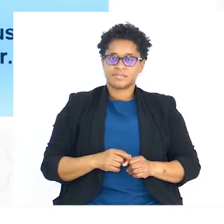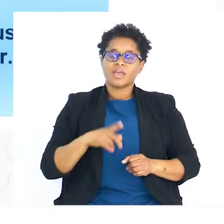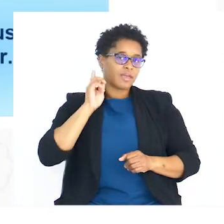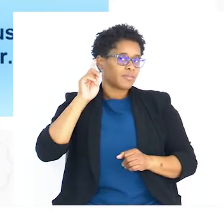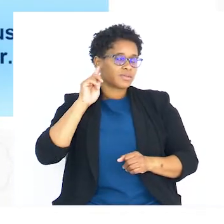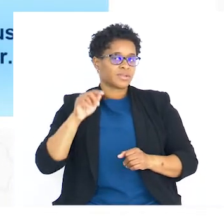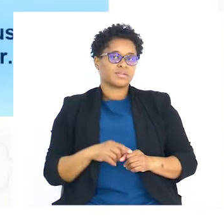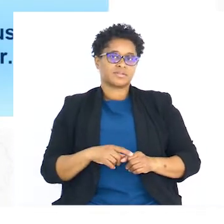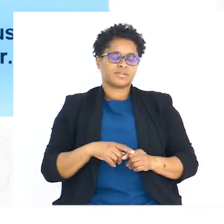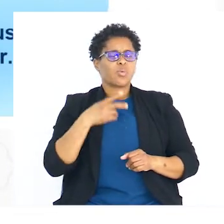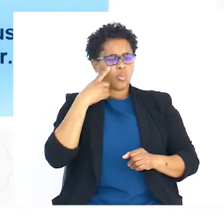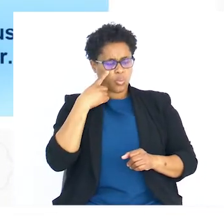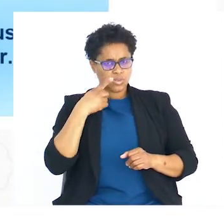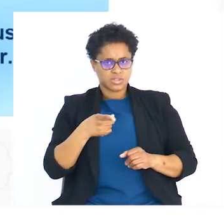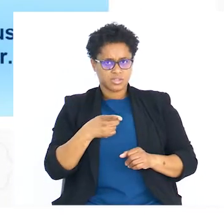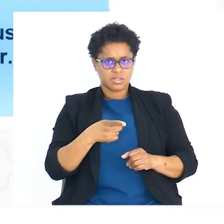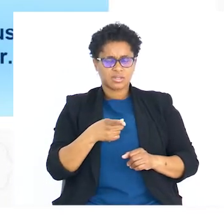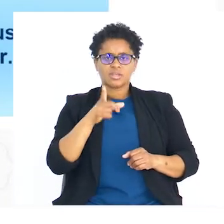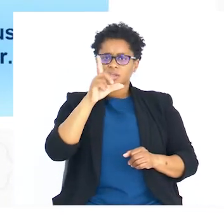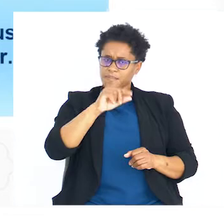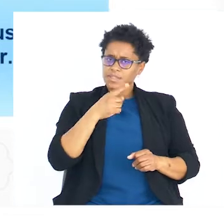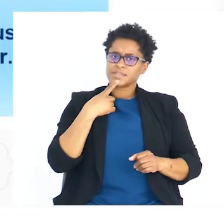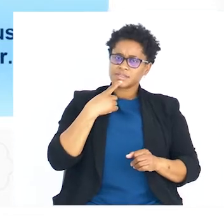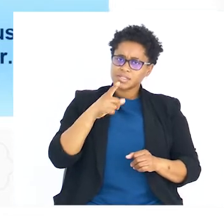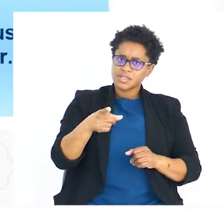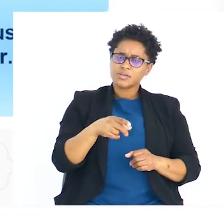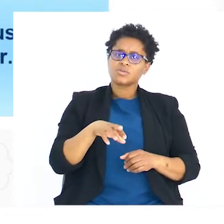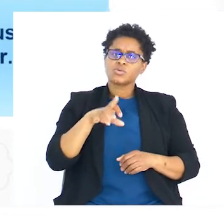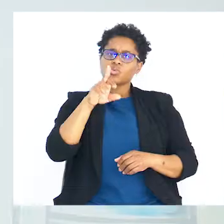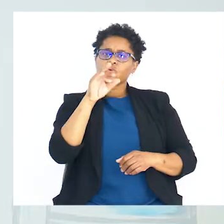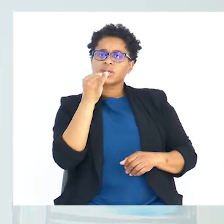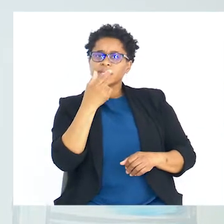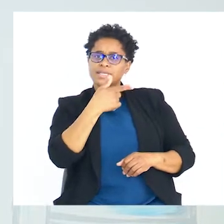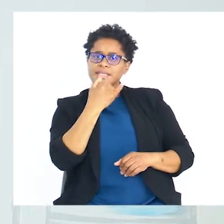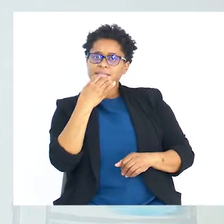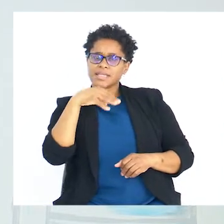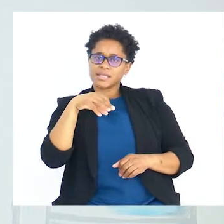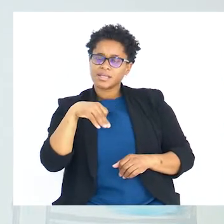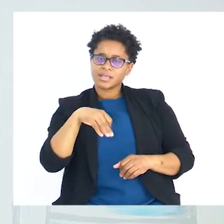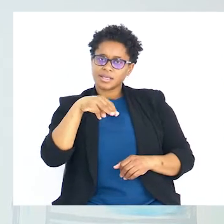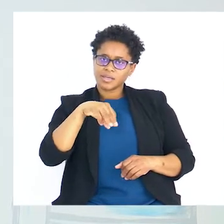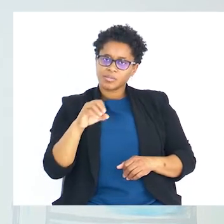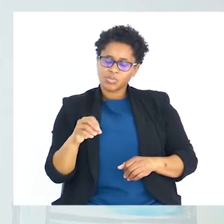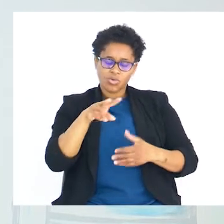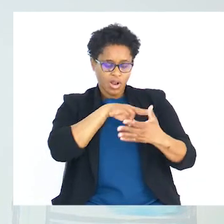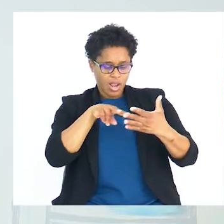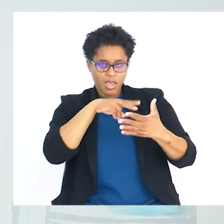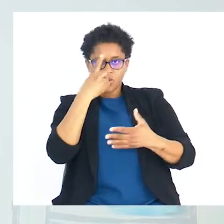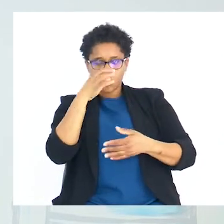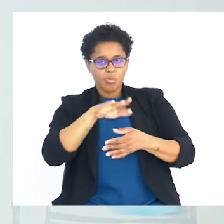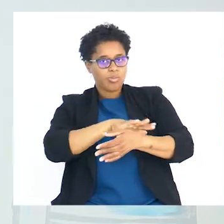É importante conhecer e compreender o ritmo, certo? Ler um